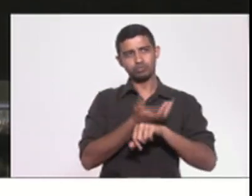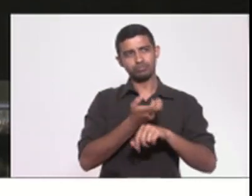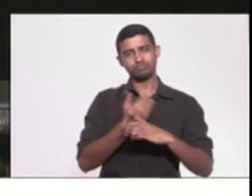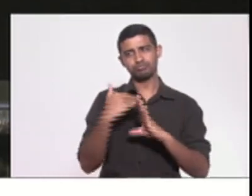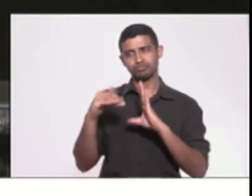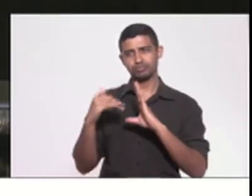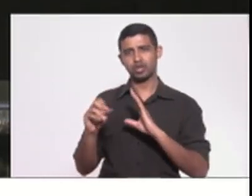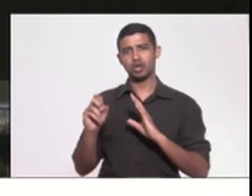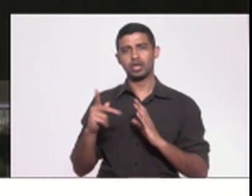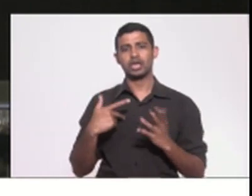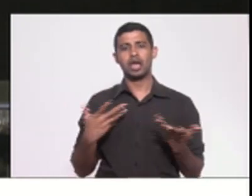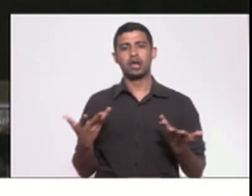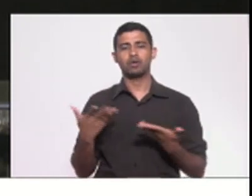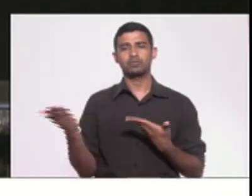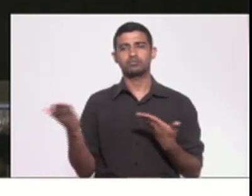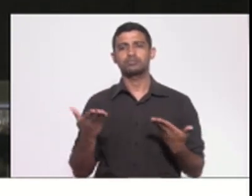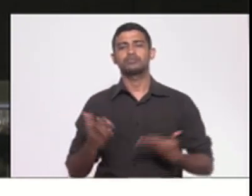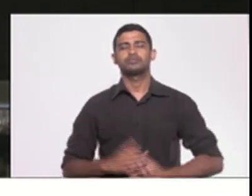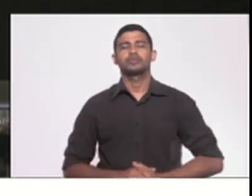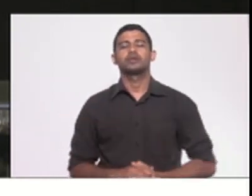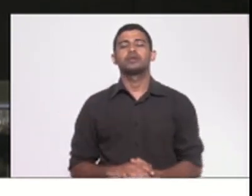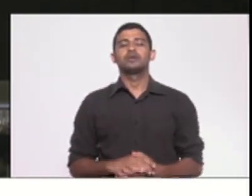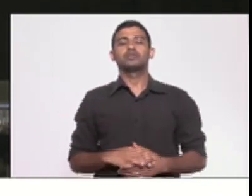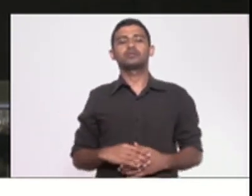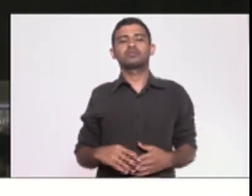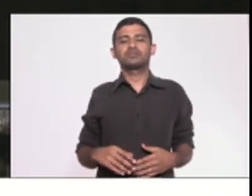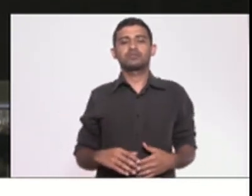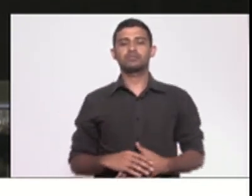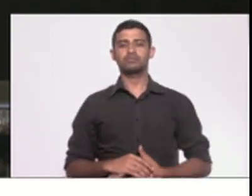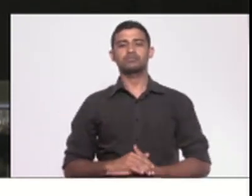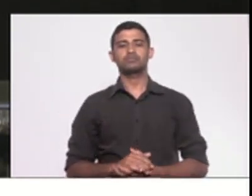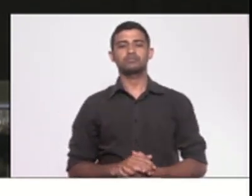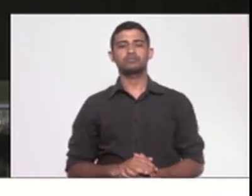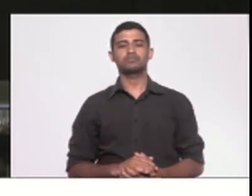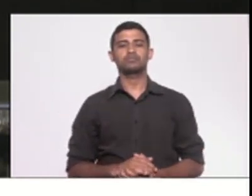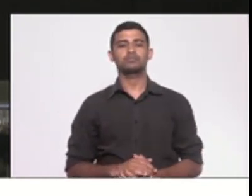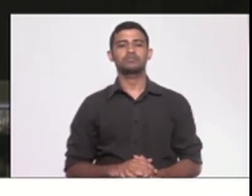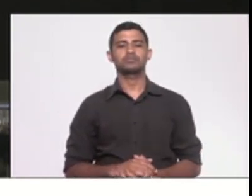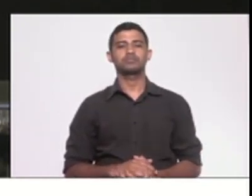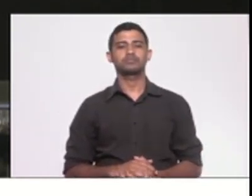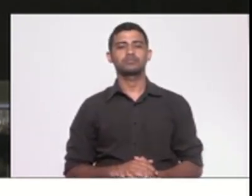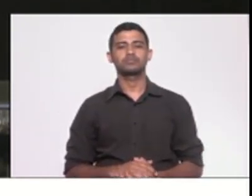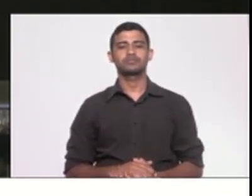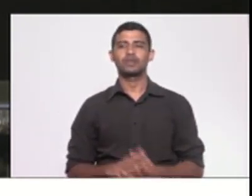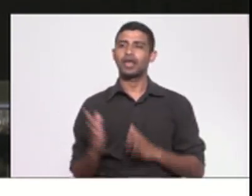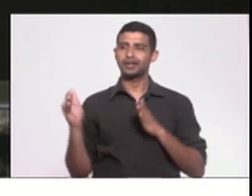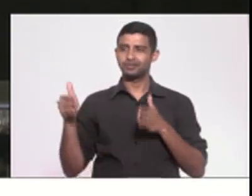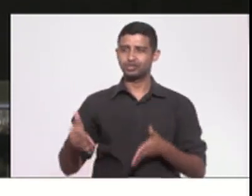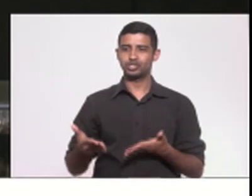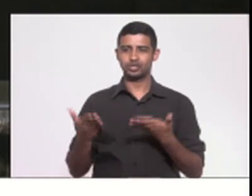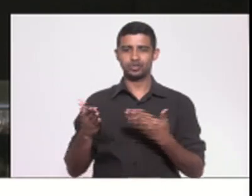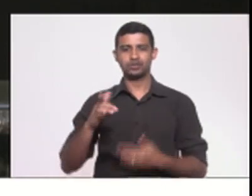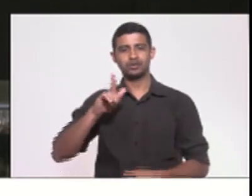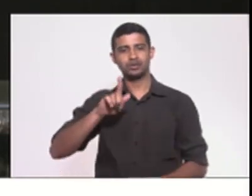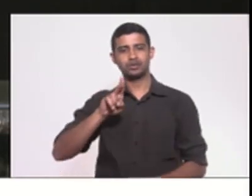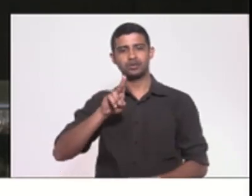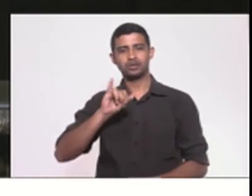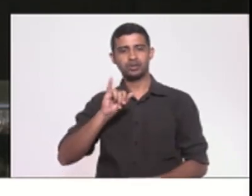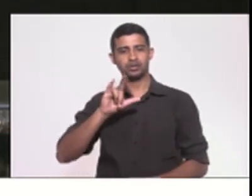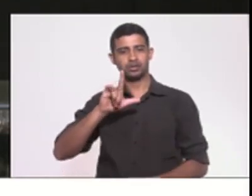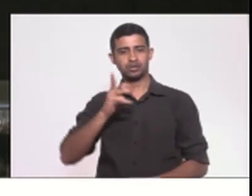Eu vou passar a palavra, que ele conseguiu chegar, para o Guilhermo Pinheiro